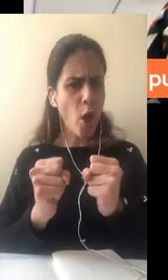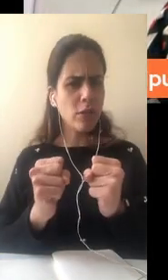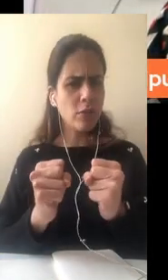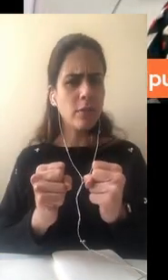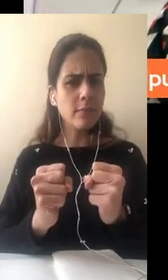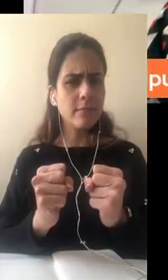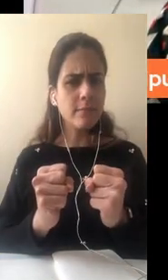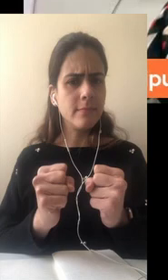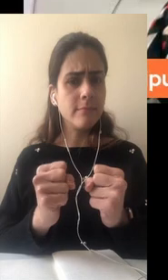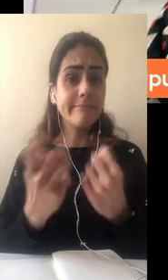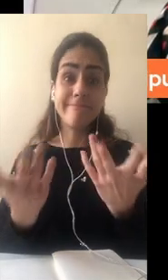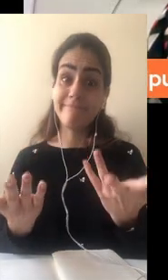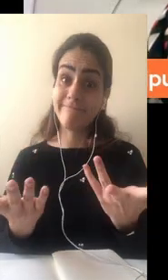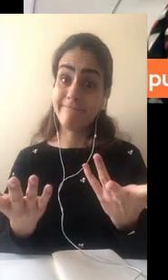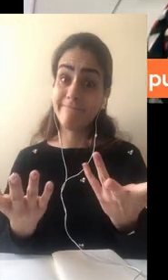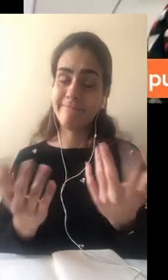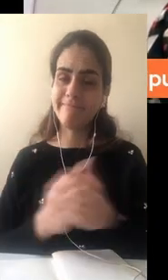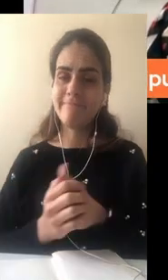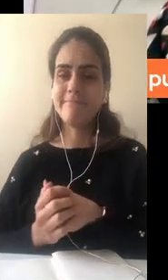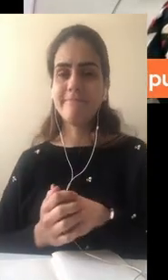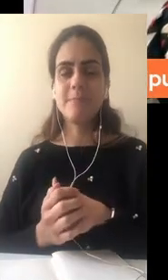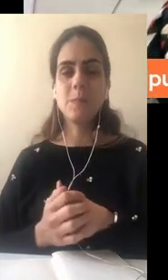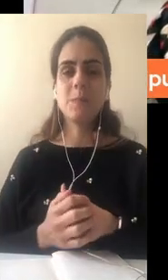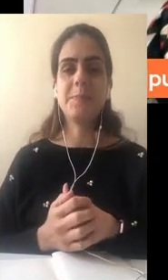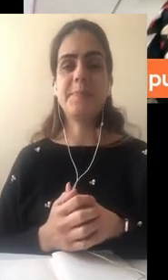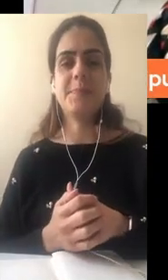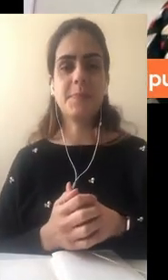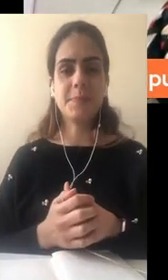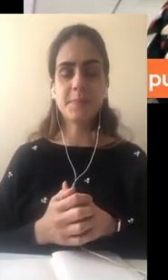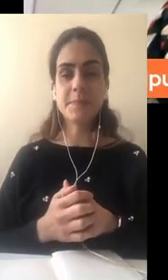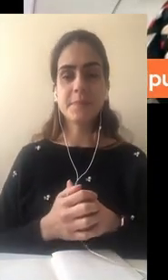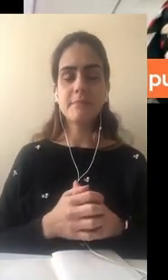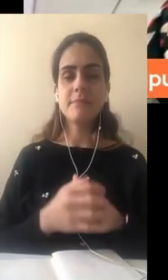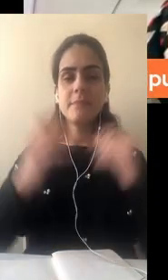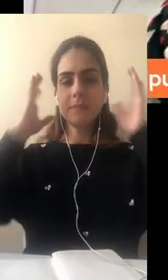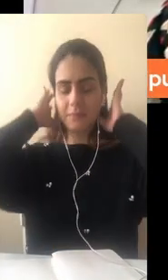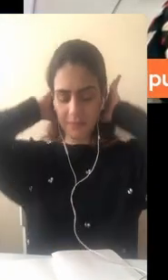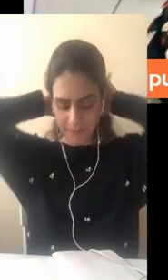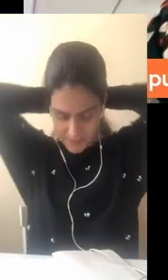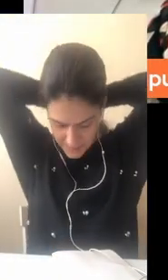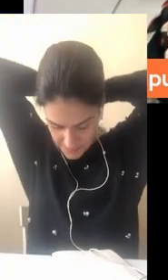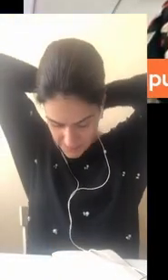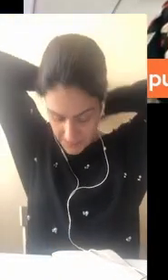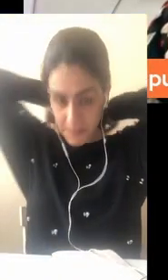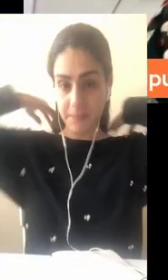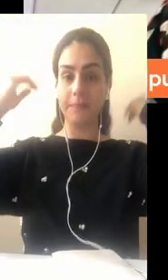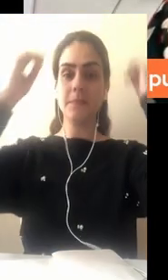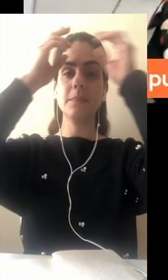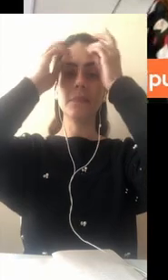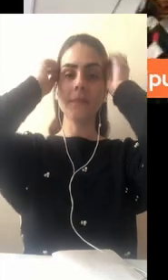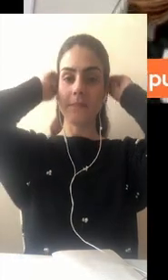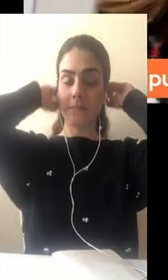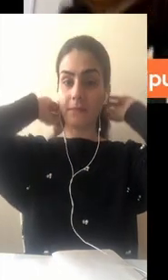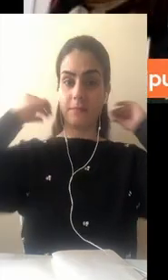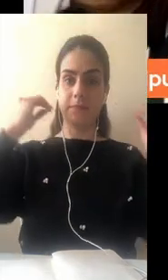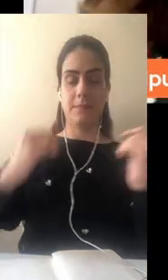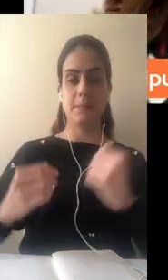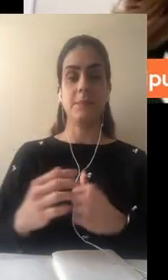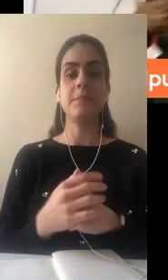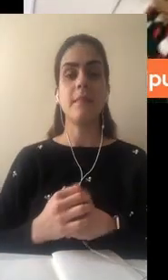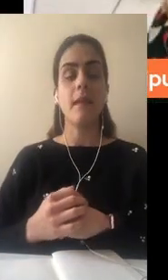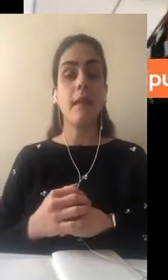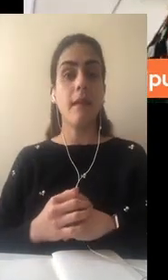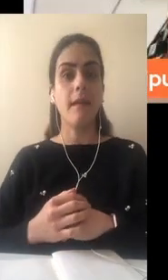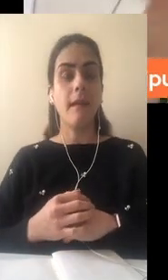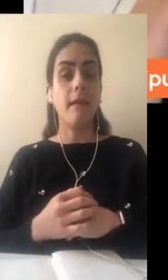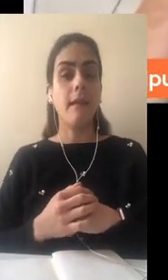brincadeira, tá tudo bem? uma vez, vamos lá, uma vez que o